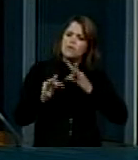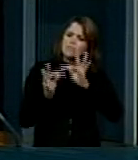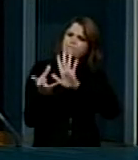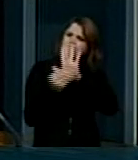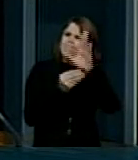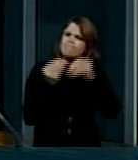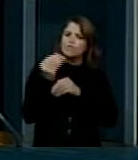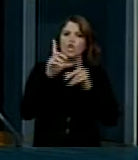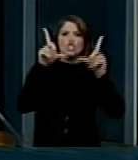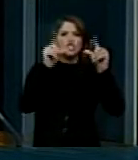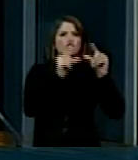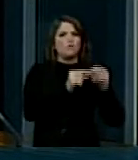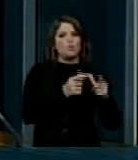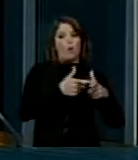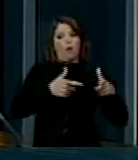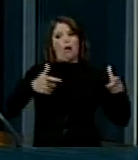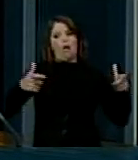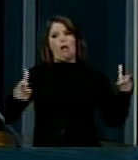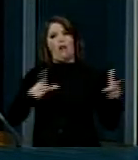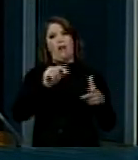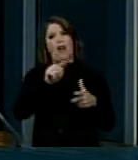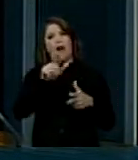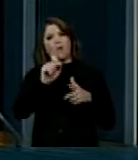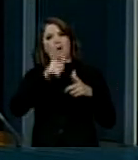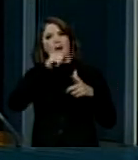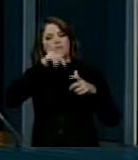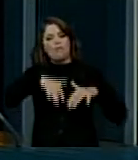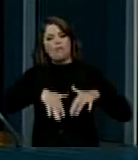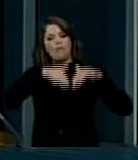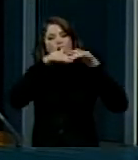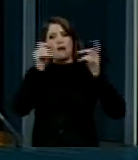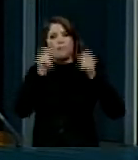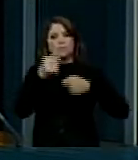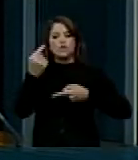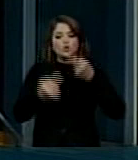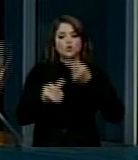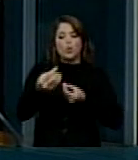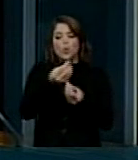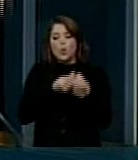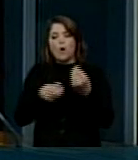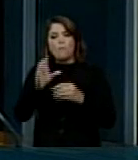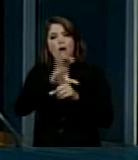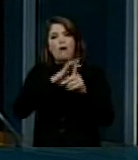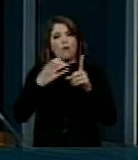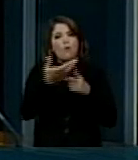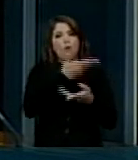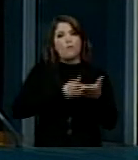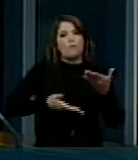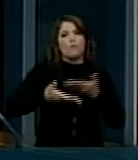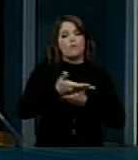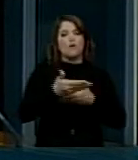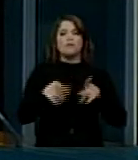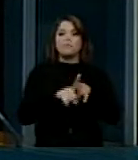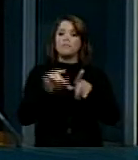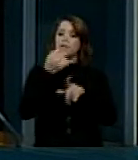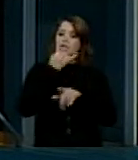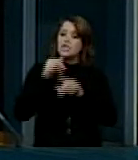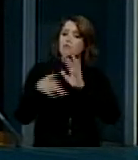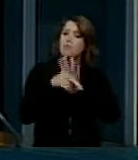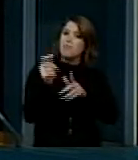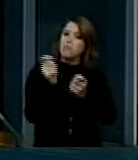tecnologias, redução do tamanho dos lagos, capacidade de discussão com a comunidade, deixar a energia na